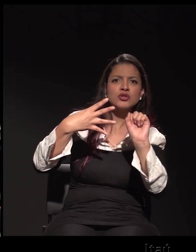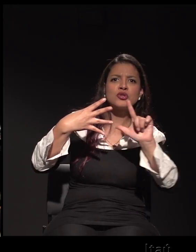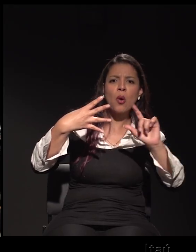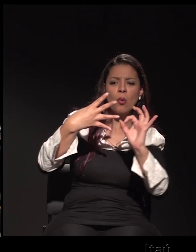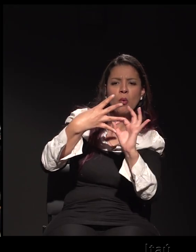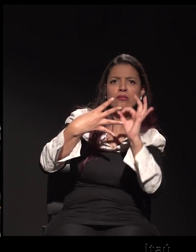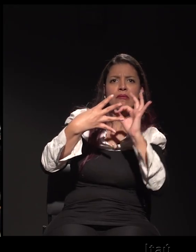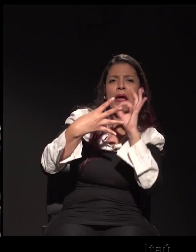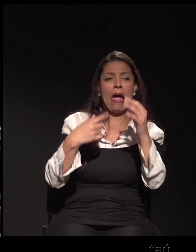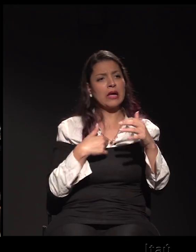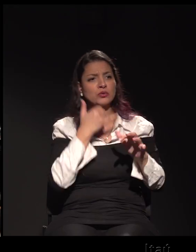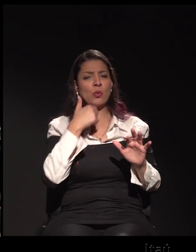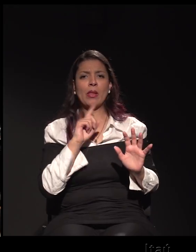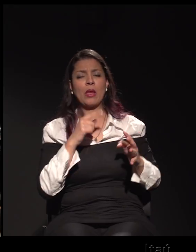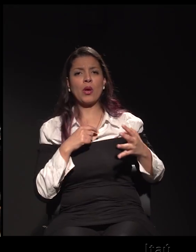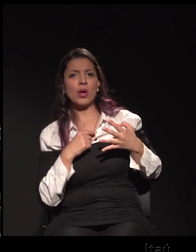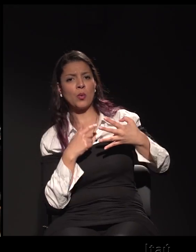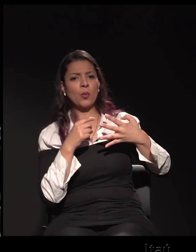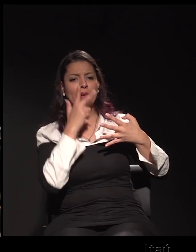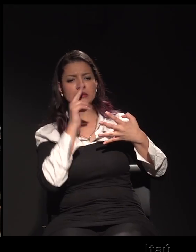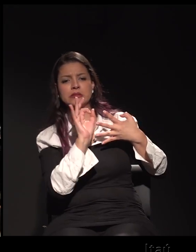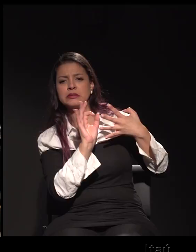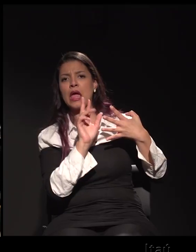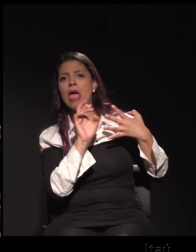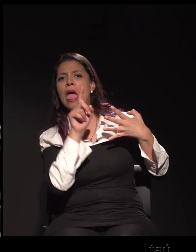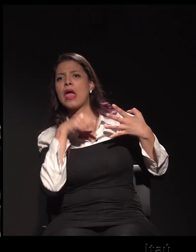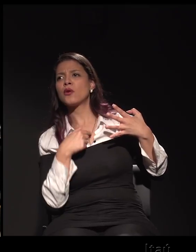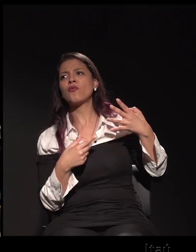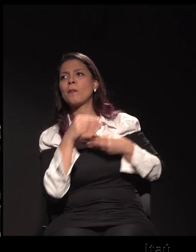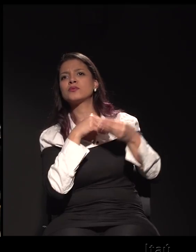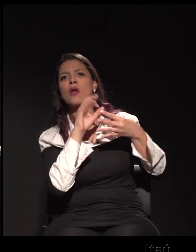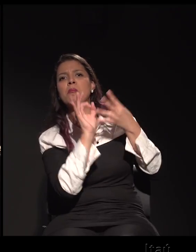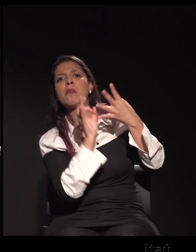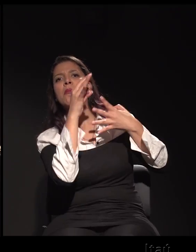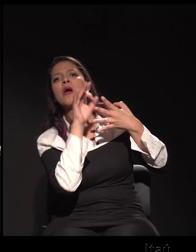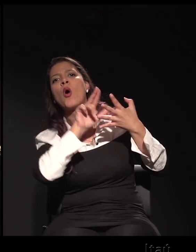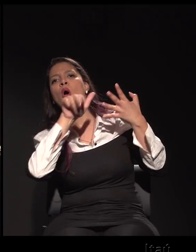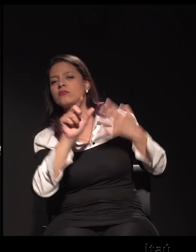ré, então eu não posso me misturar. Mas como que a gente se mistura no ambiente,